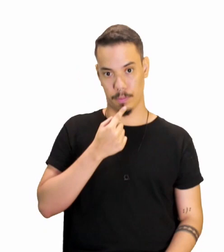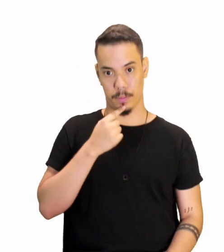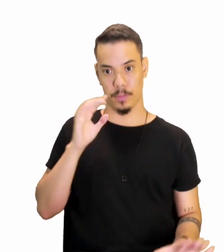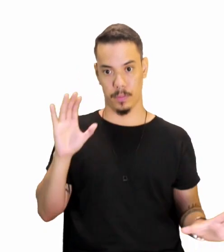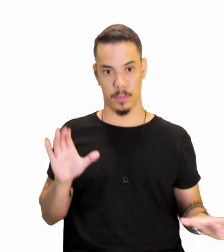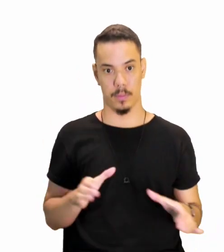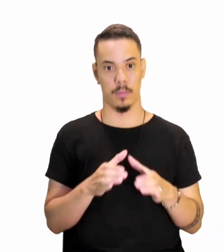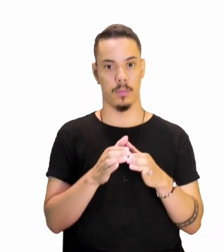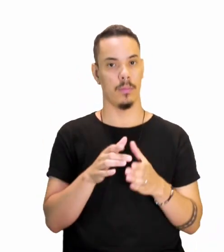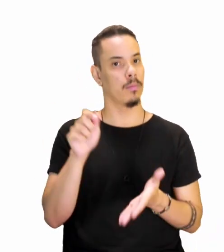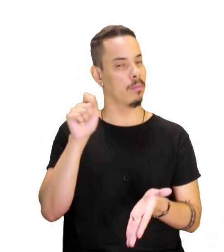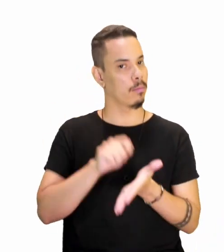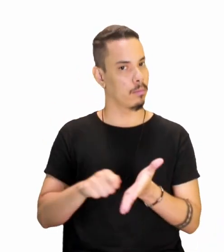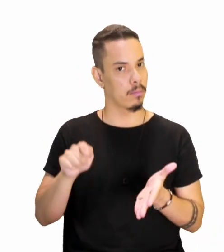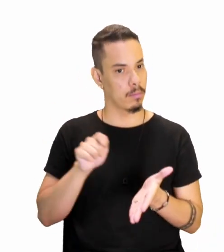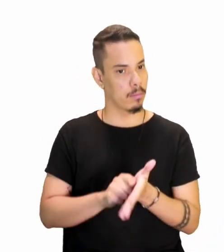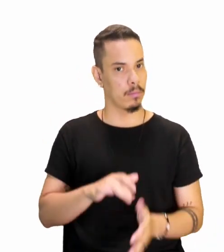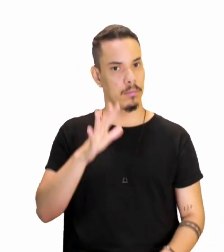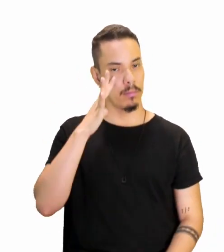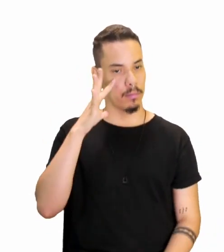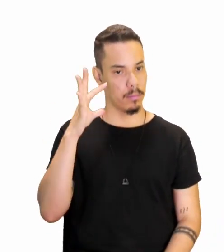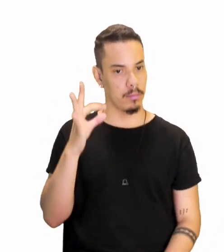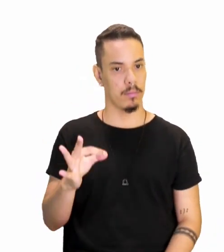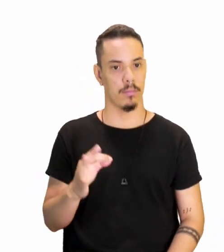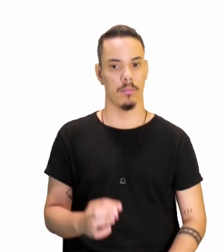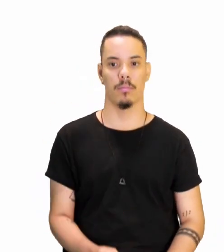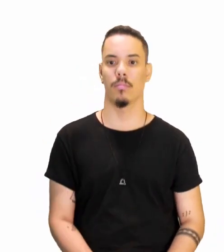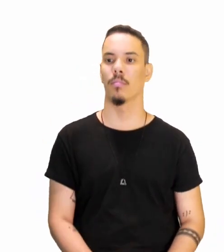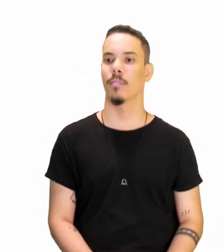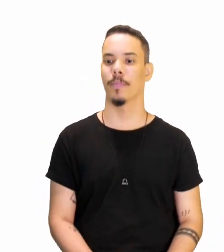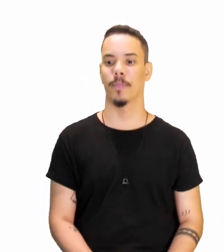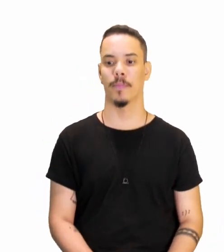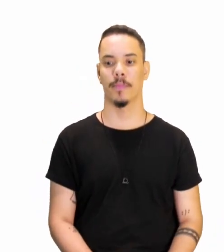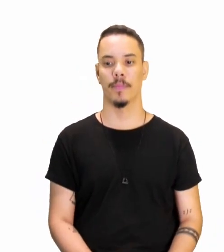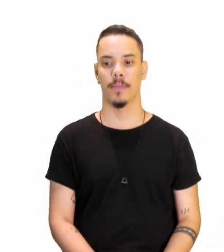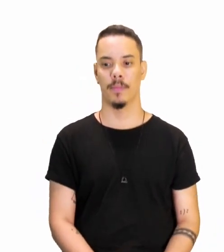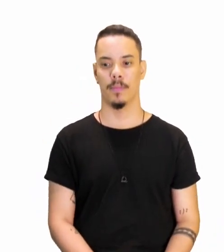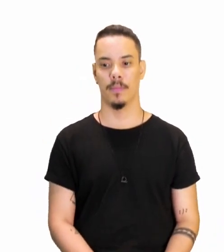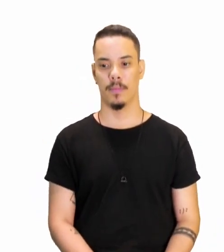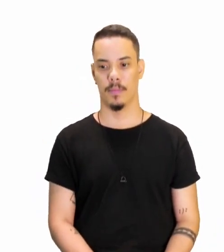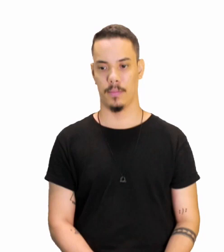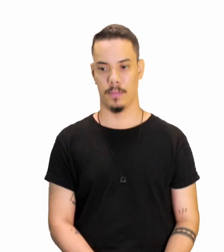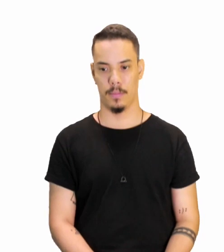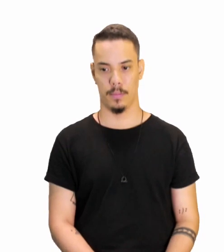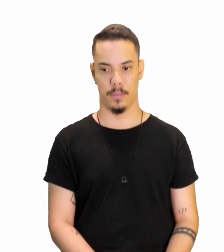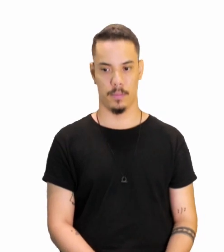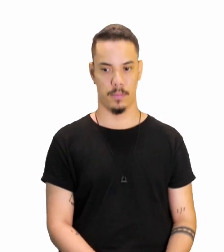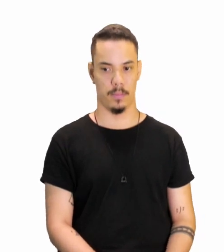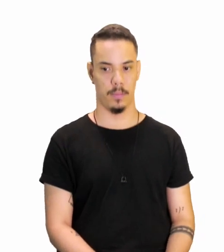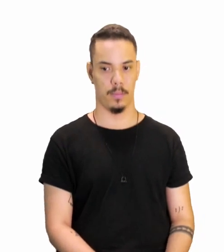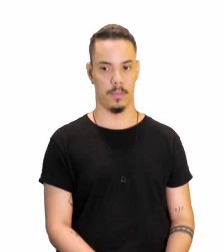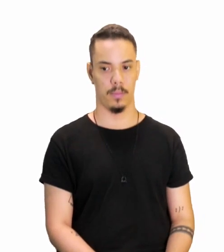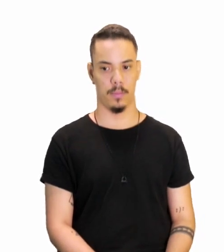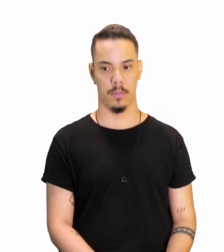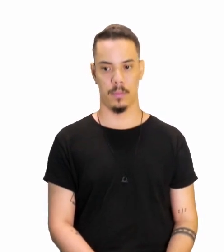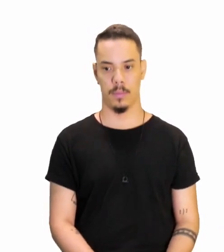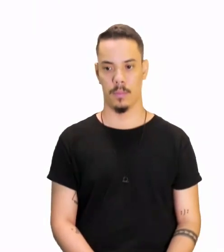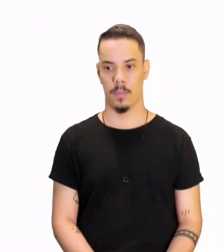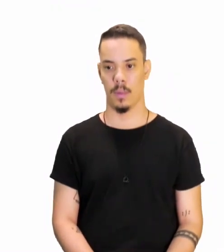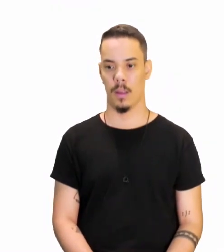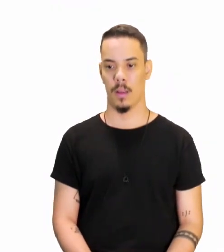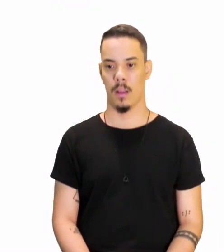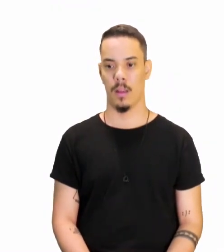amadinho, tome nota, beleza? Mais um pouquinho aqui para